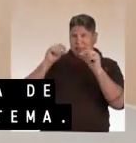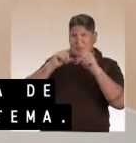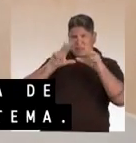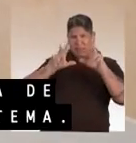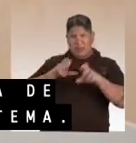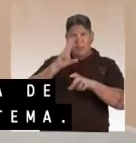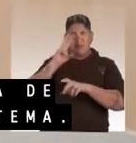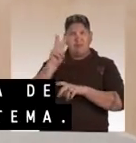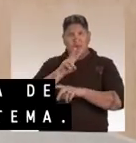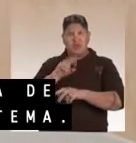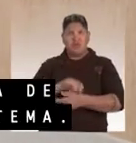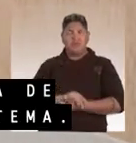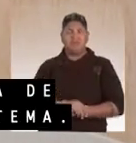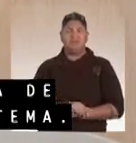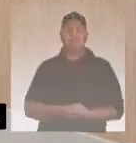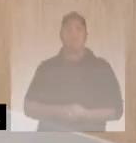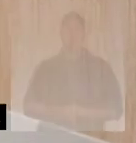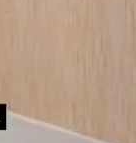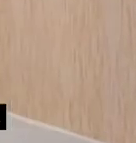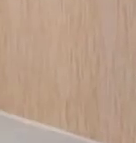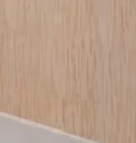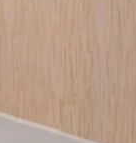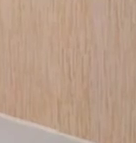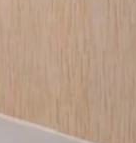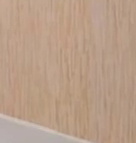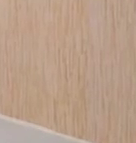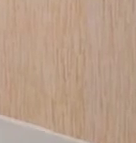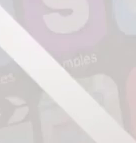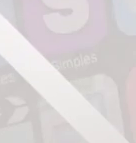de Brasília sobre esse tema. Acompanhe comigo.